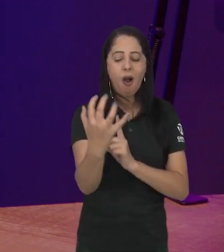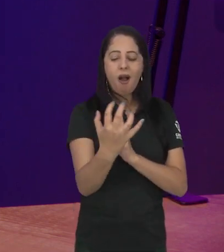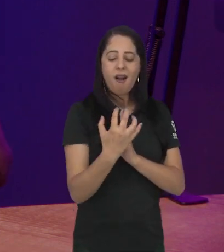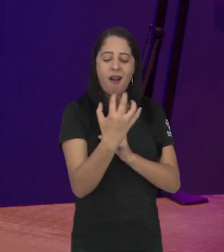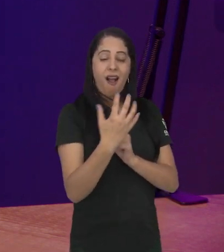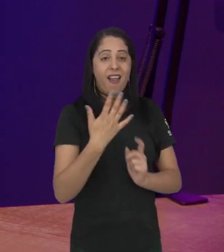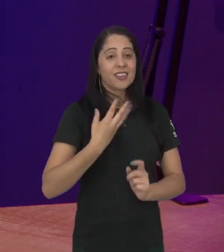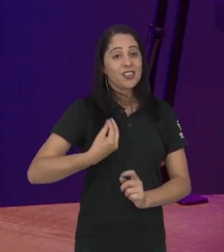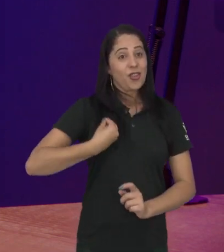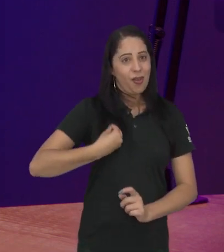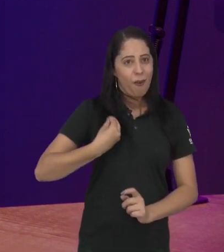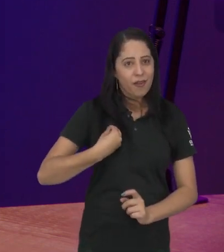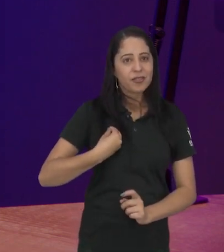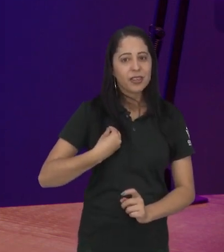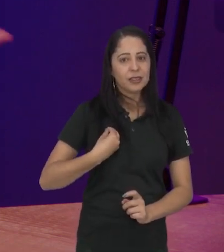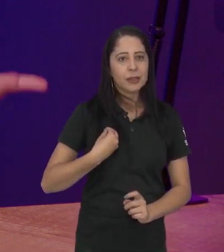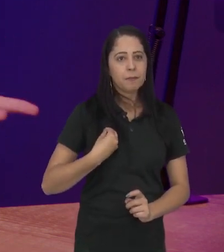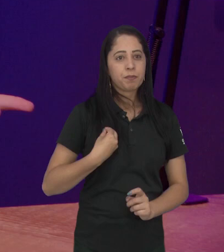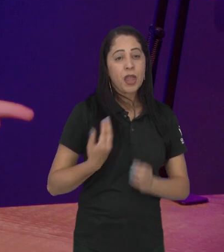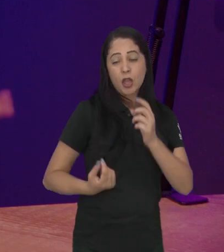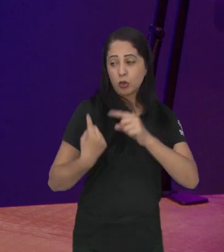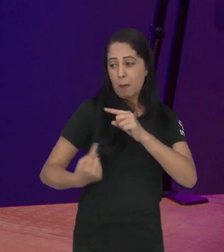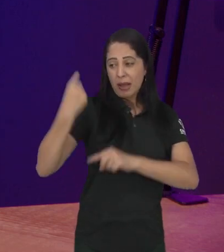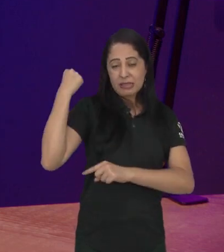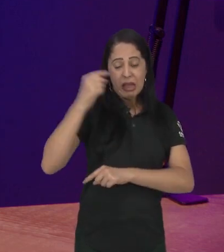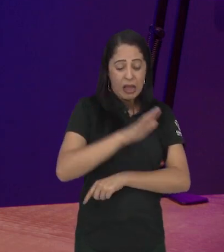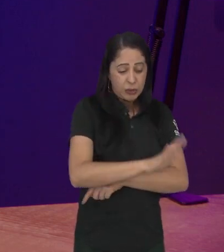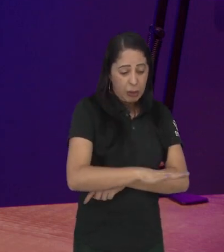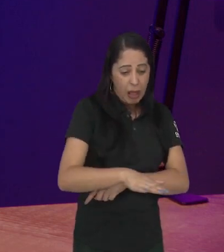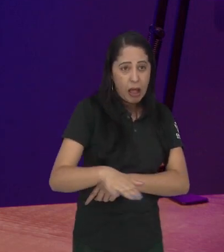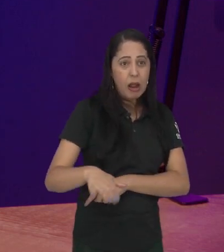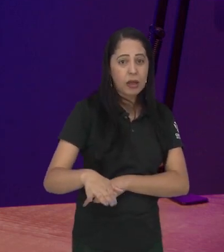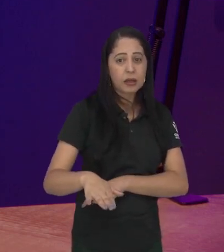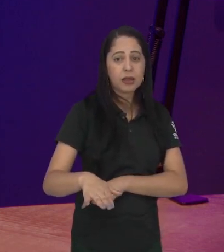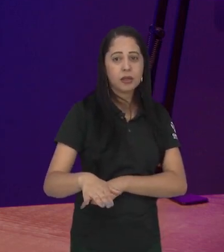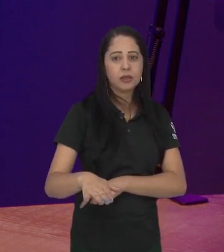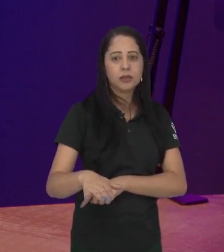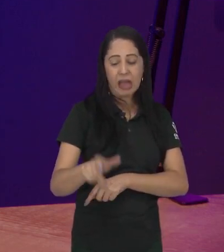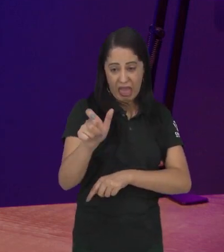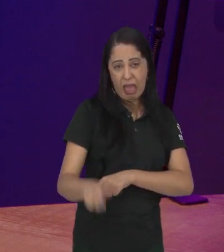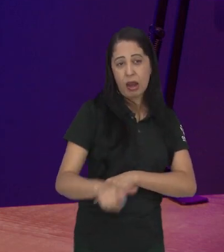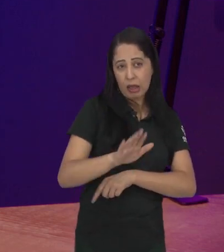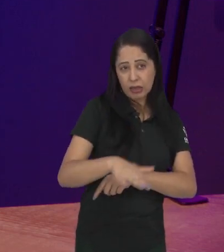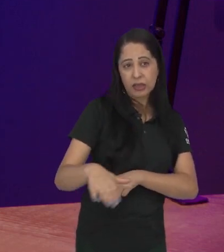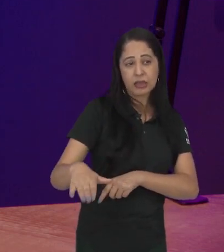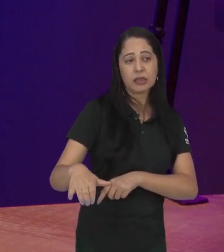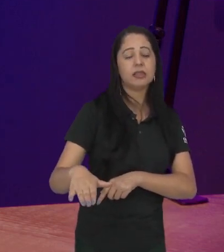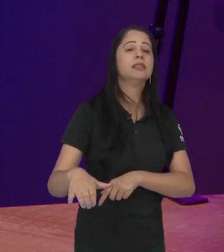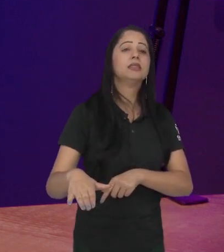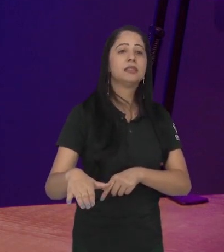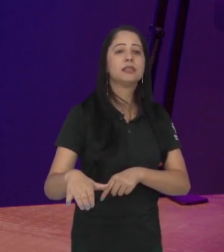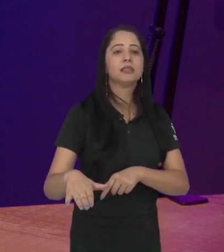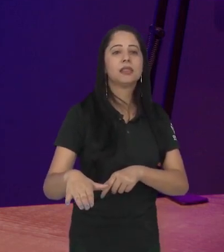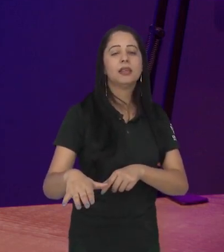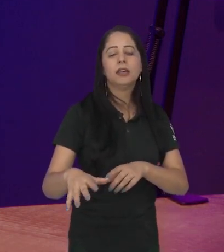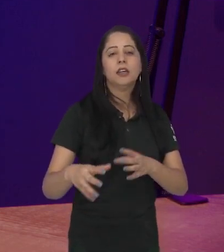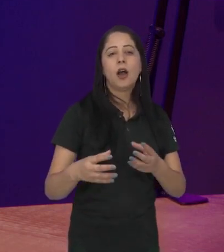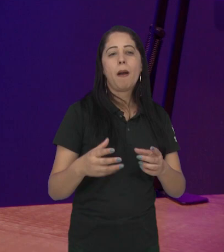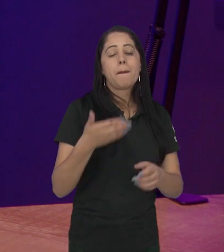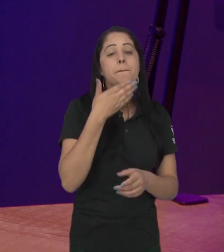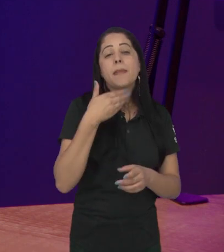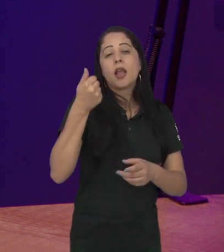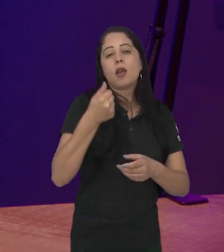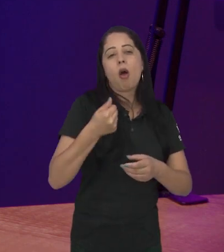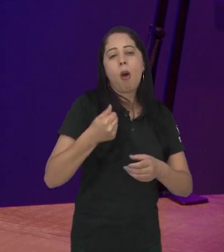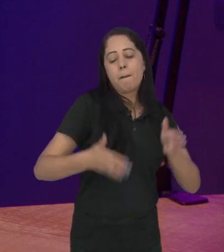e que a parte dela da infância em que ela viveu com a avó aqui no Brasil, mentira, eu não sei se viveu no Brasil, ela só fala que quando ela viveu com a